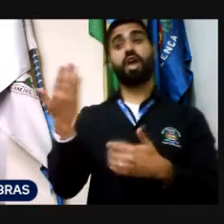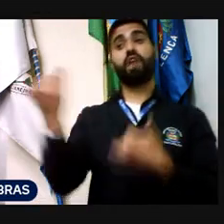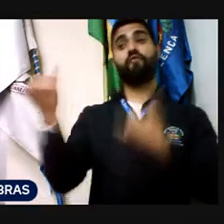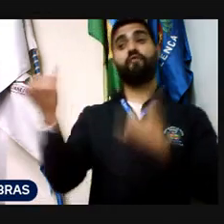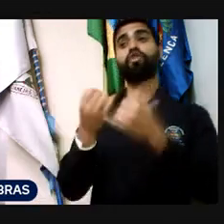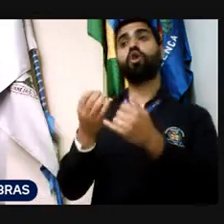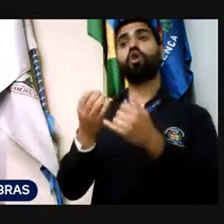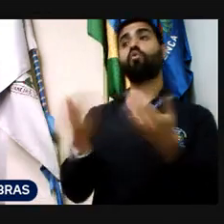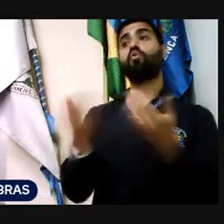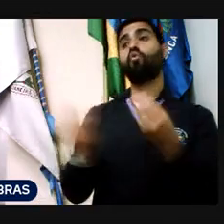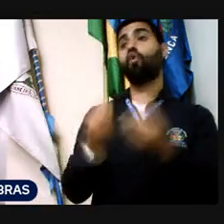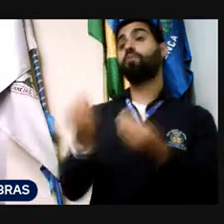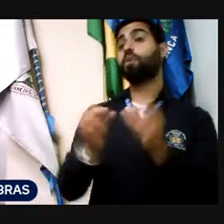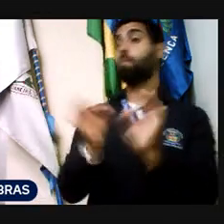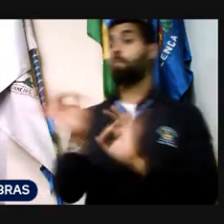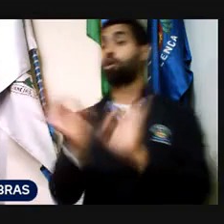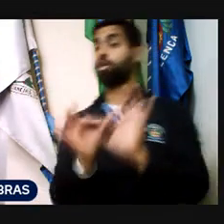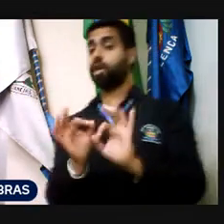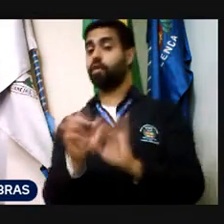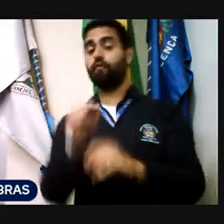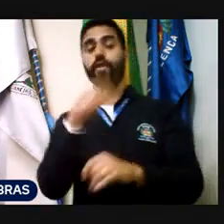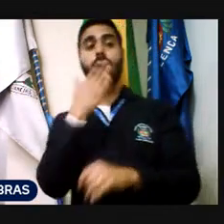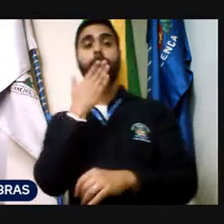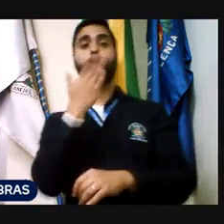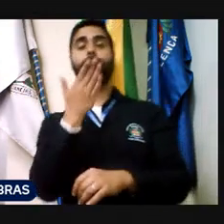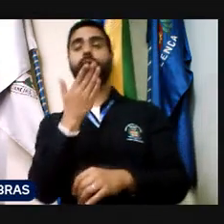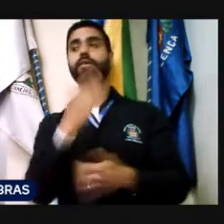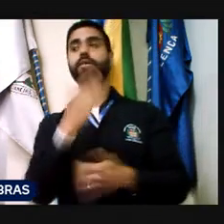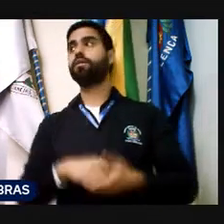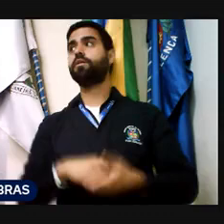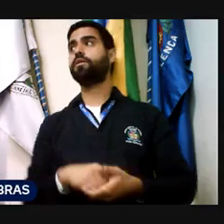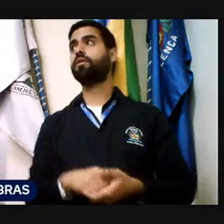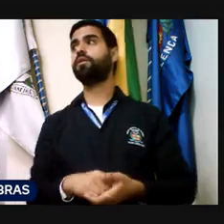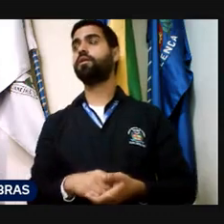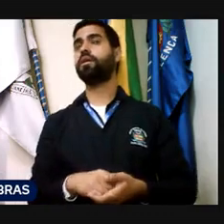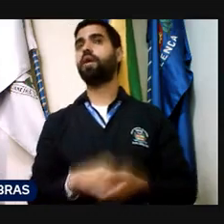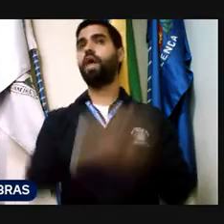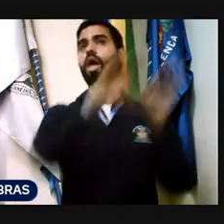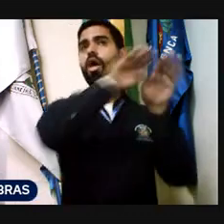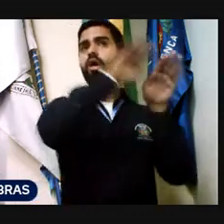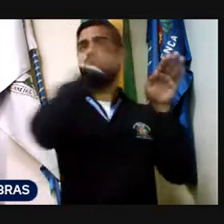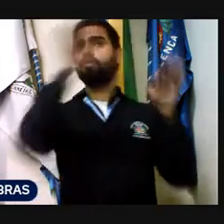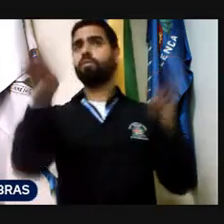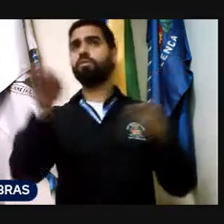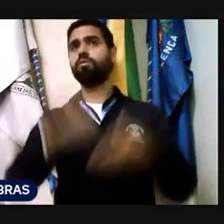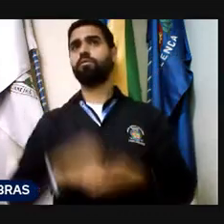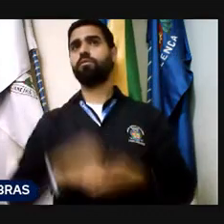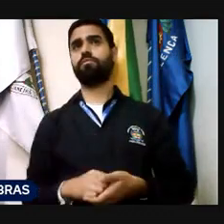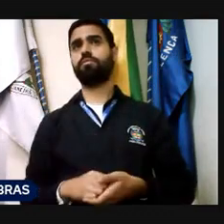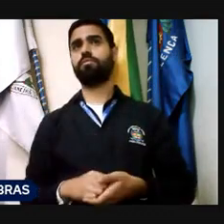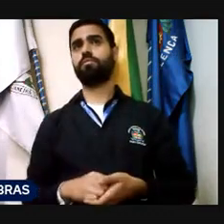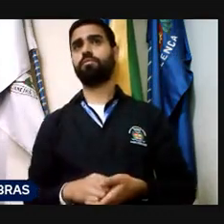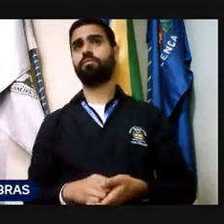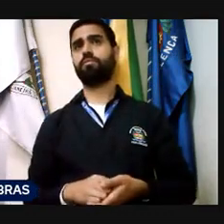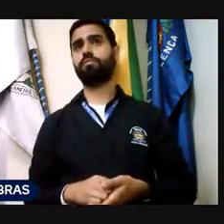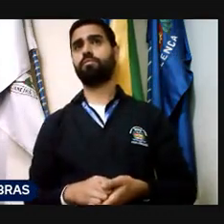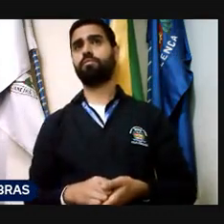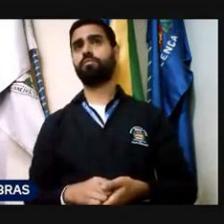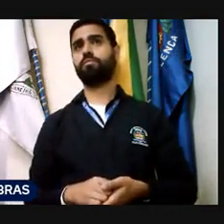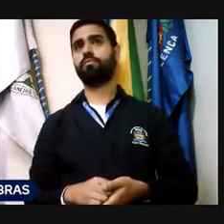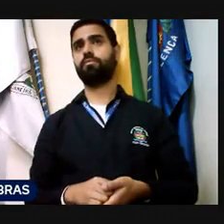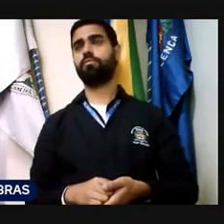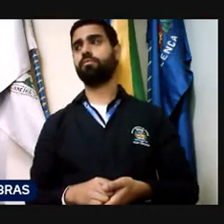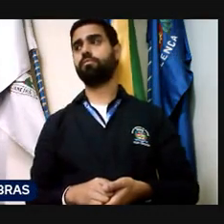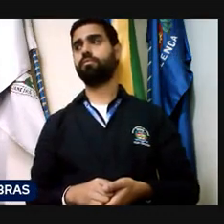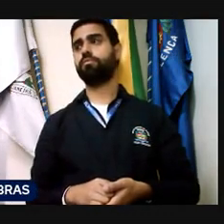projeto, como anda a emenda. E você pede como a colocação da cobertura. Para mim, sem problema. Quiser transitar,